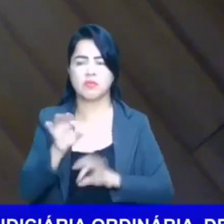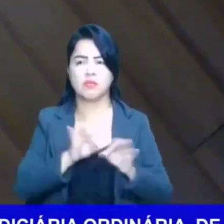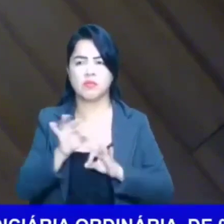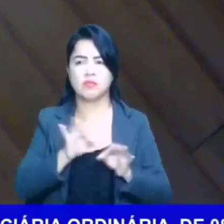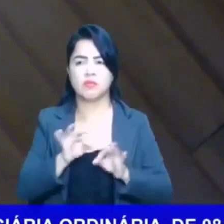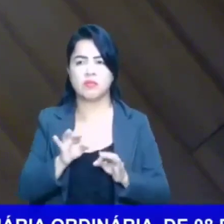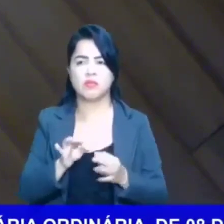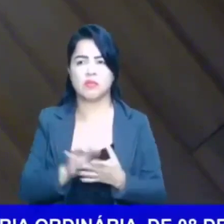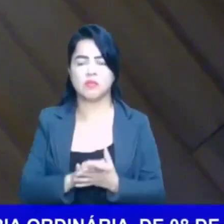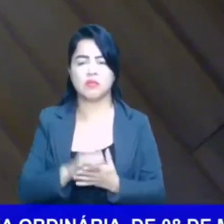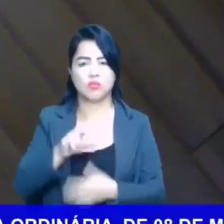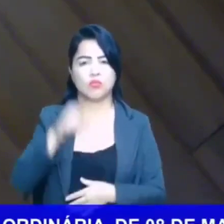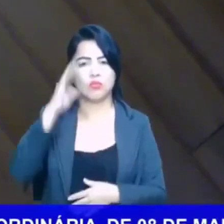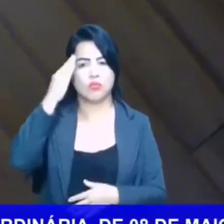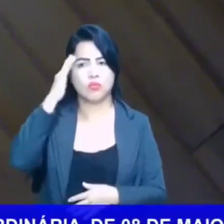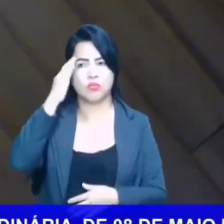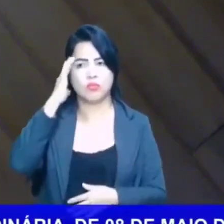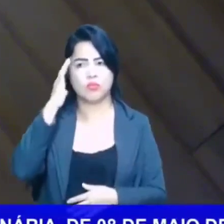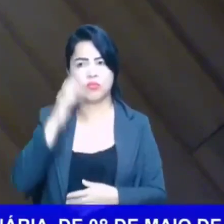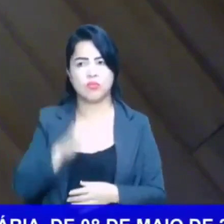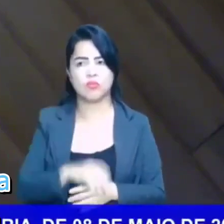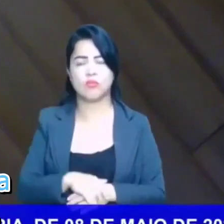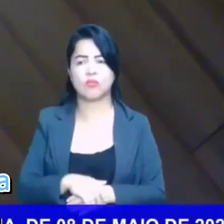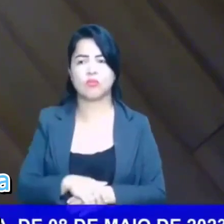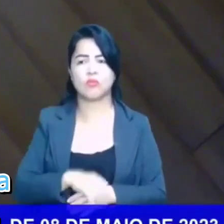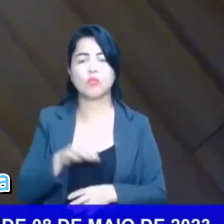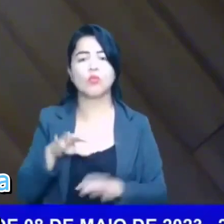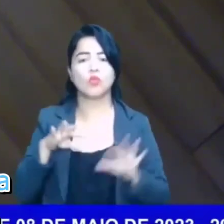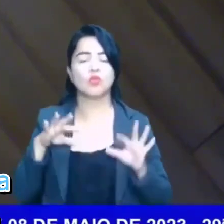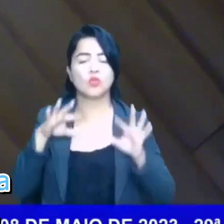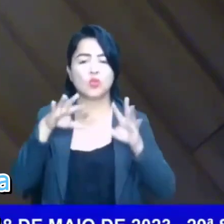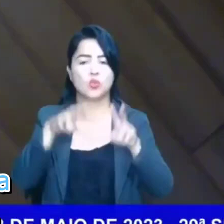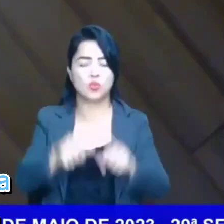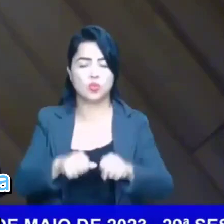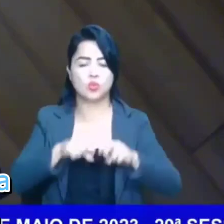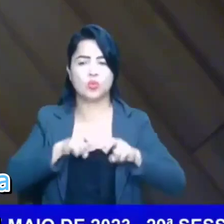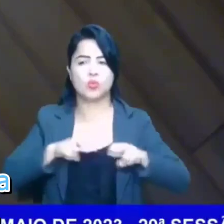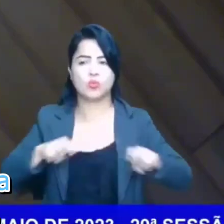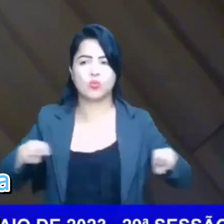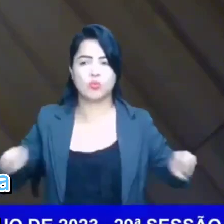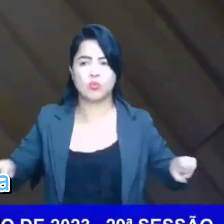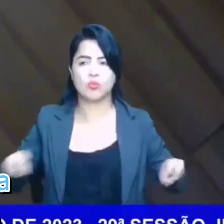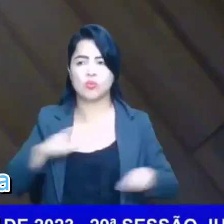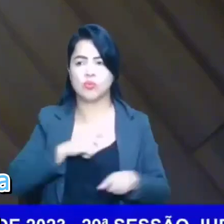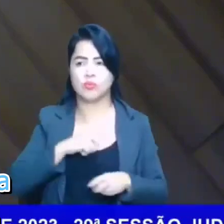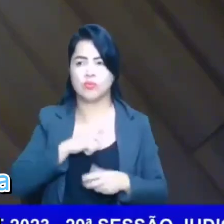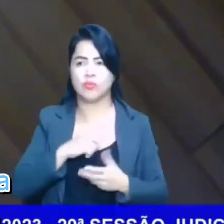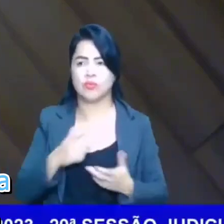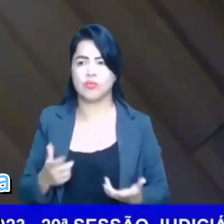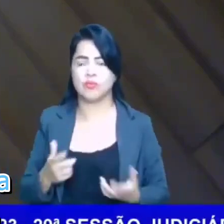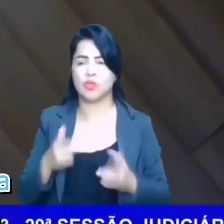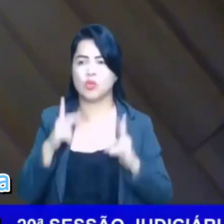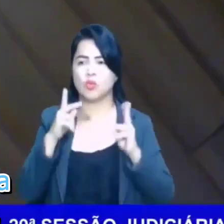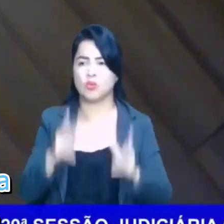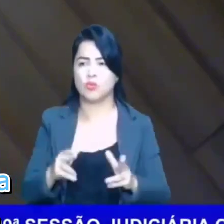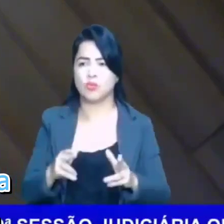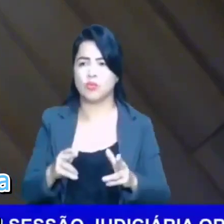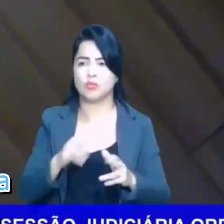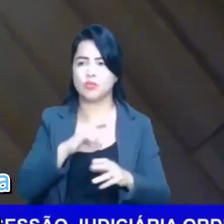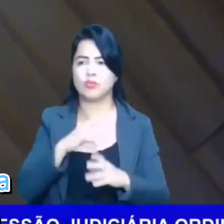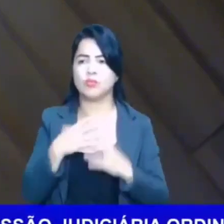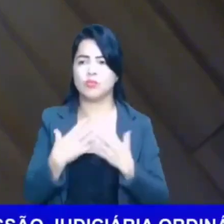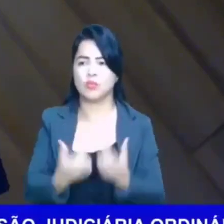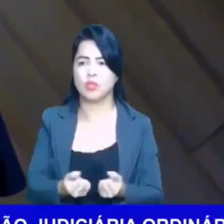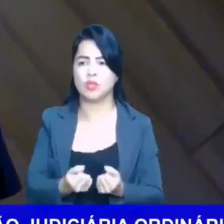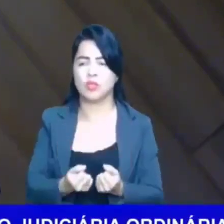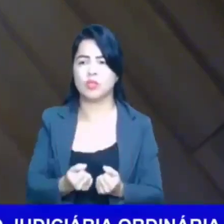formação de um entendimento comum entre os membros da corte, para que seja no mesmo sentido, da aprovação